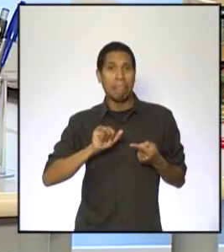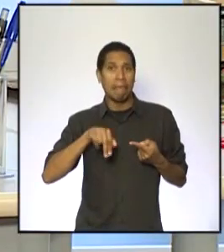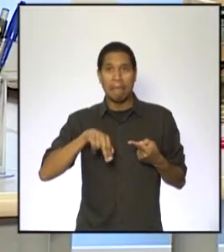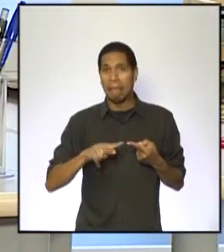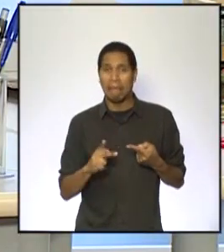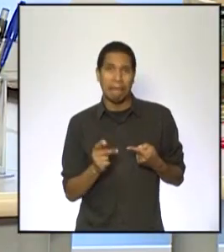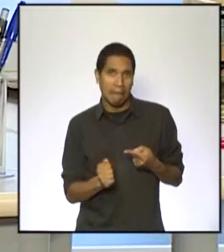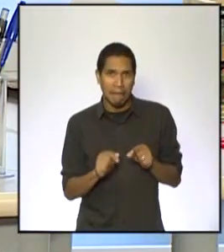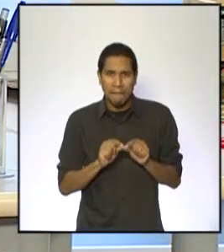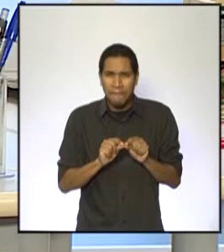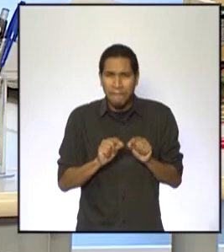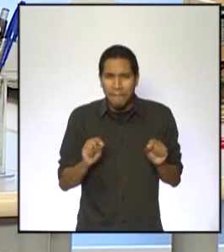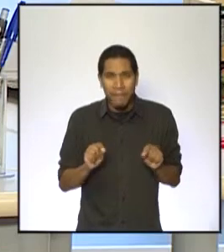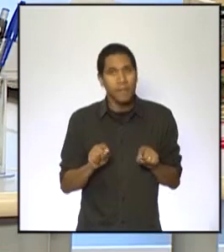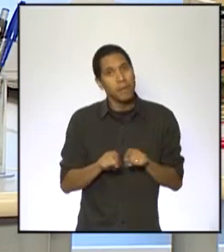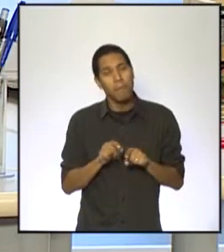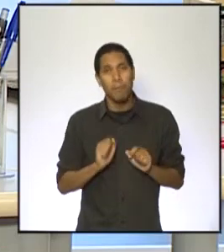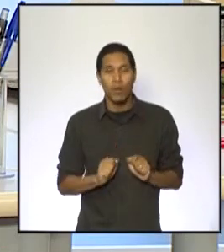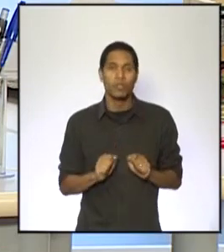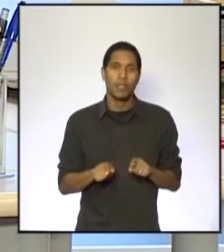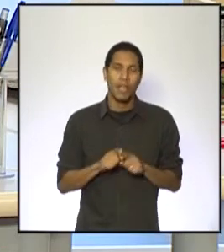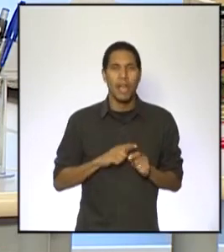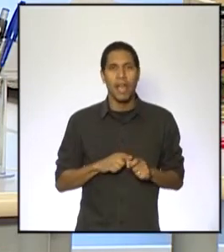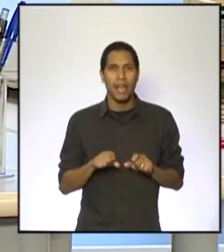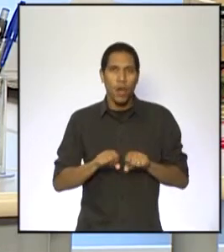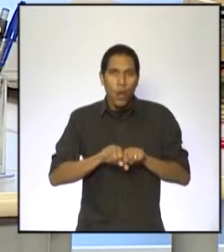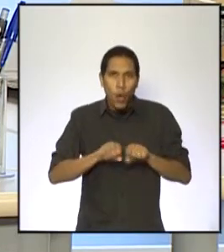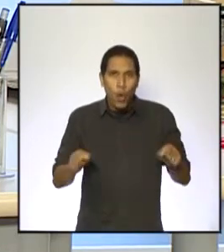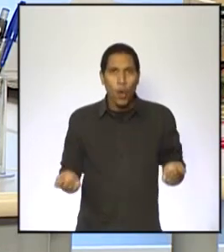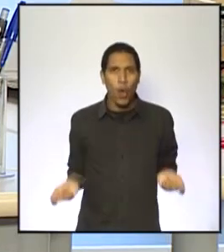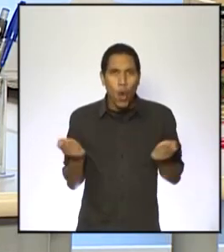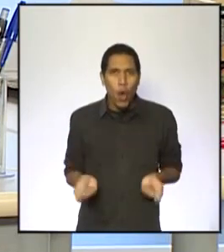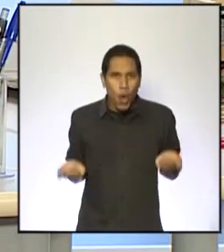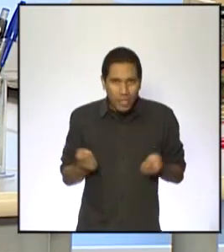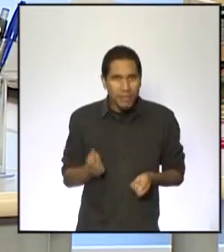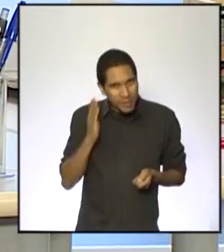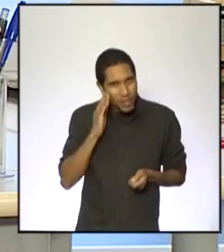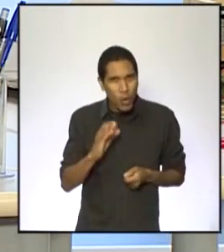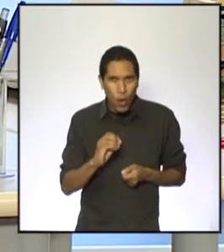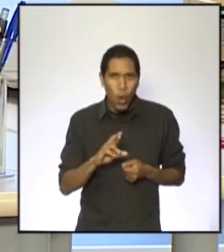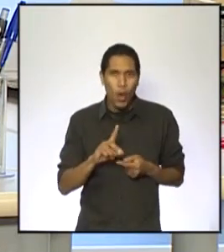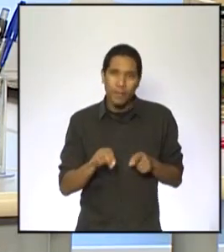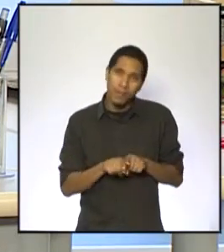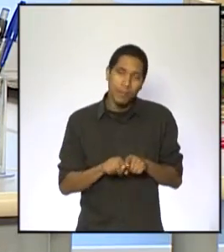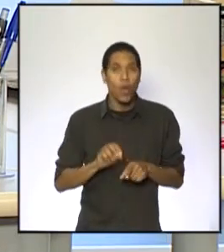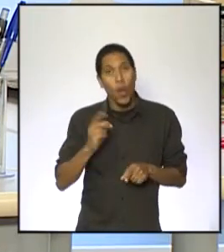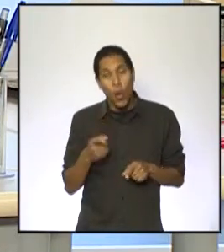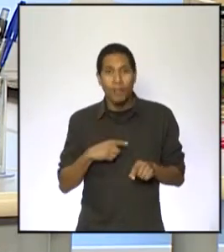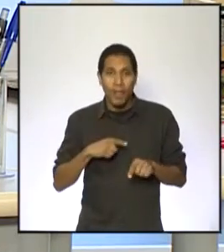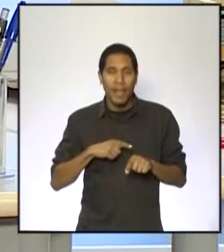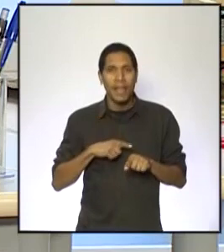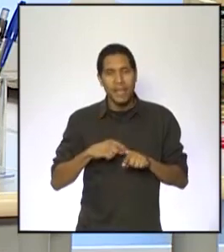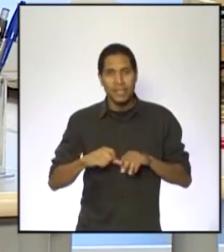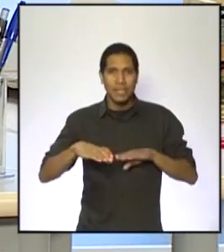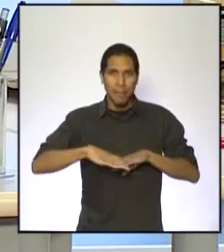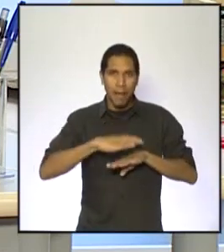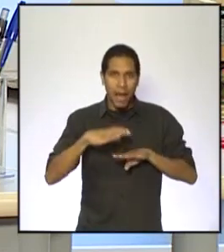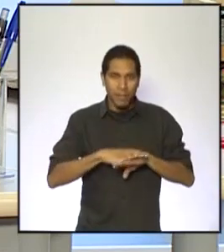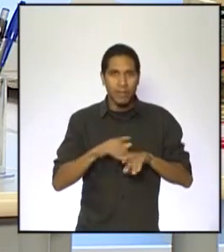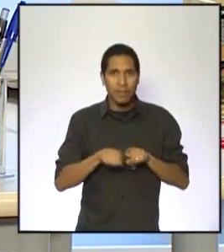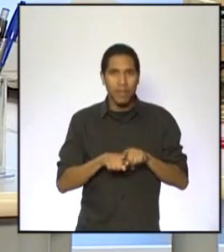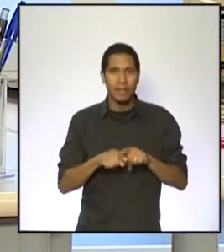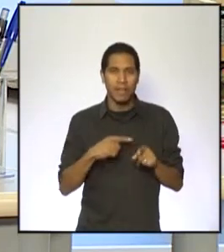ser também um pedaço de corda, pode ser um cardaço de algum sapato que vocês não